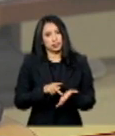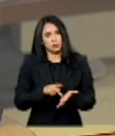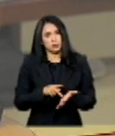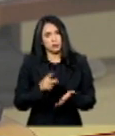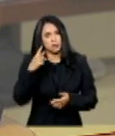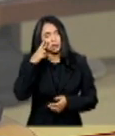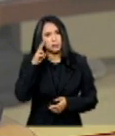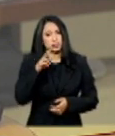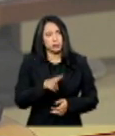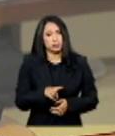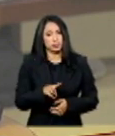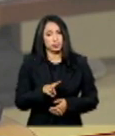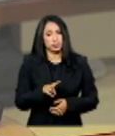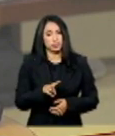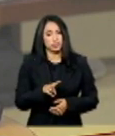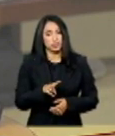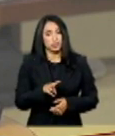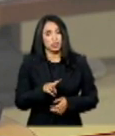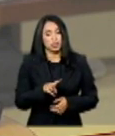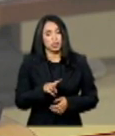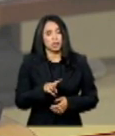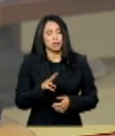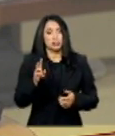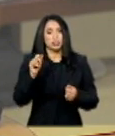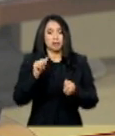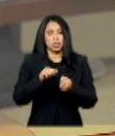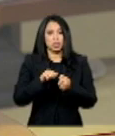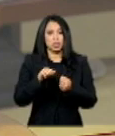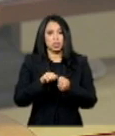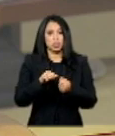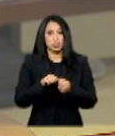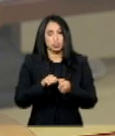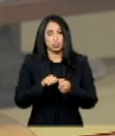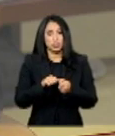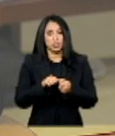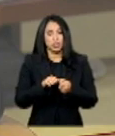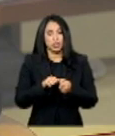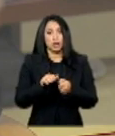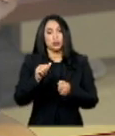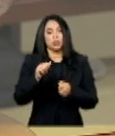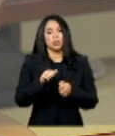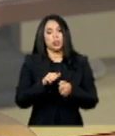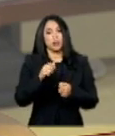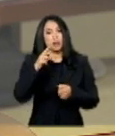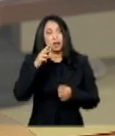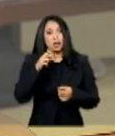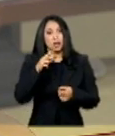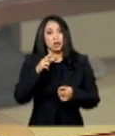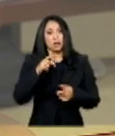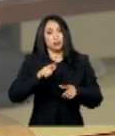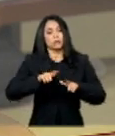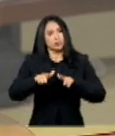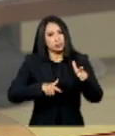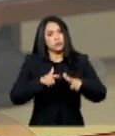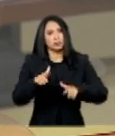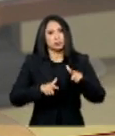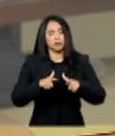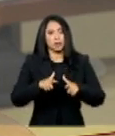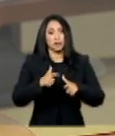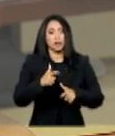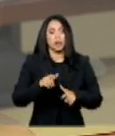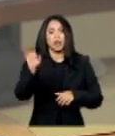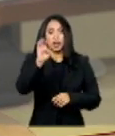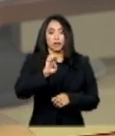tornou num é tornar a ser feitos na tec exarada pela agência reguladora competente então é o estado